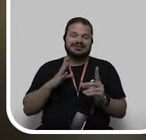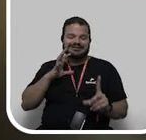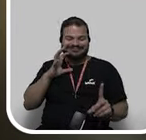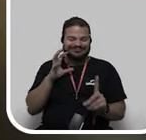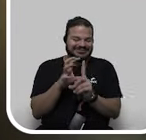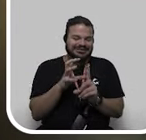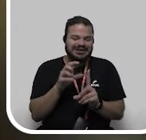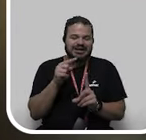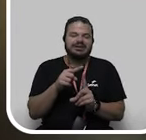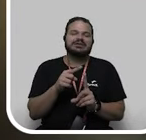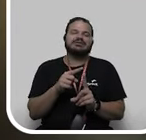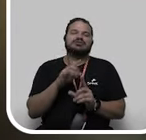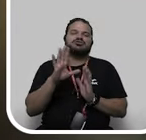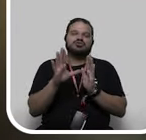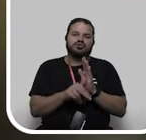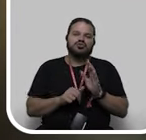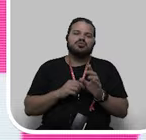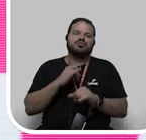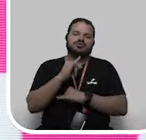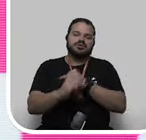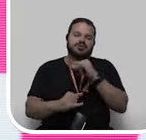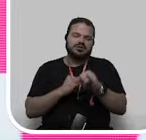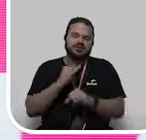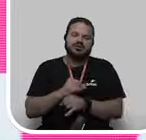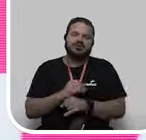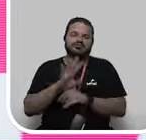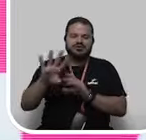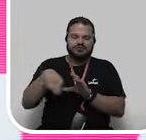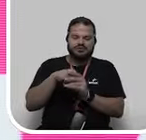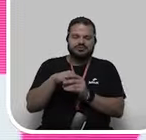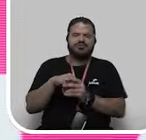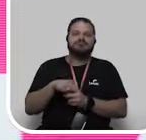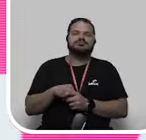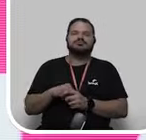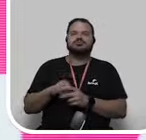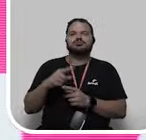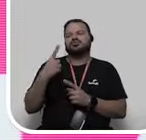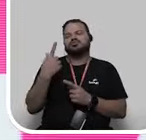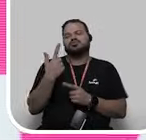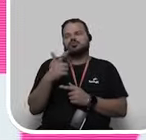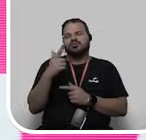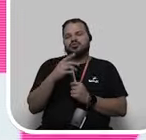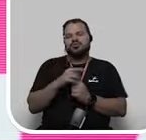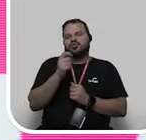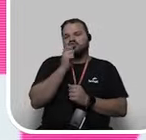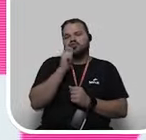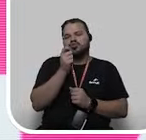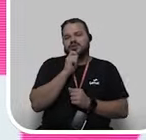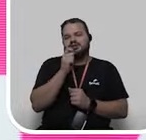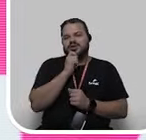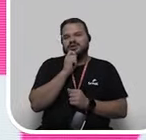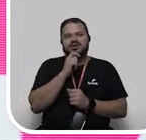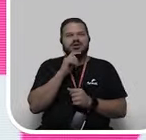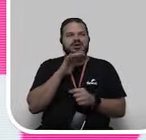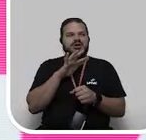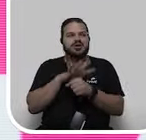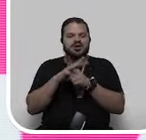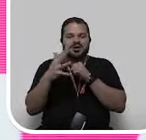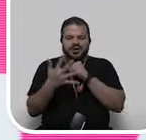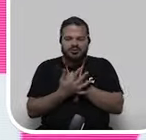na sociedade. Seja porque a gente não conseguia fazer um exame, seja porque a gente não conseguia pegar o resultado de um exame de Covid para